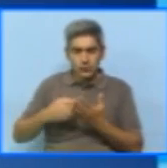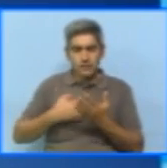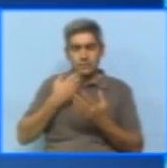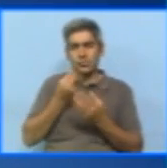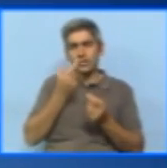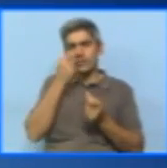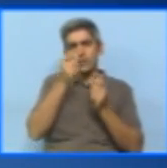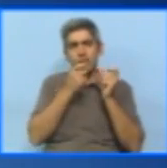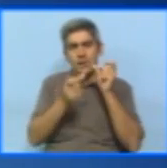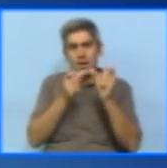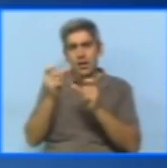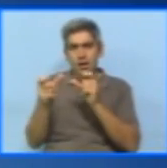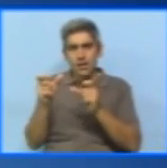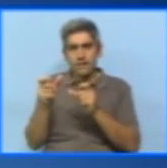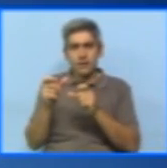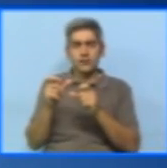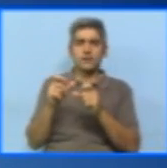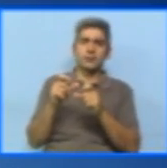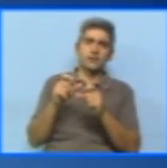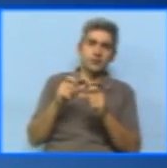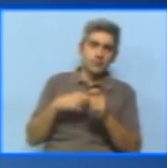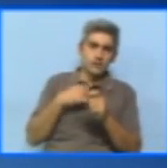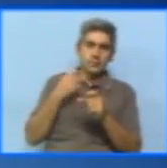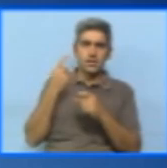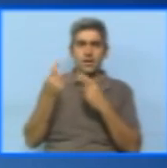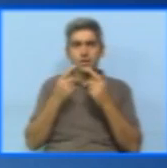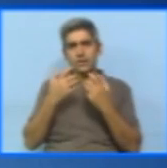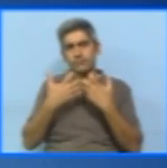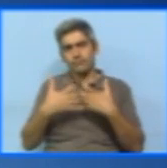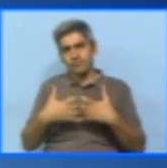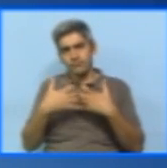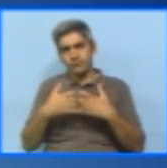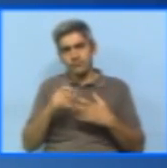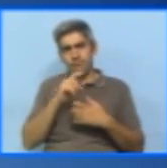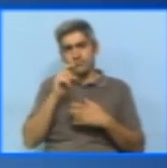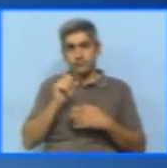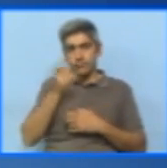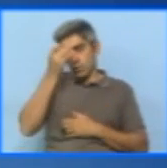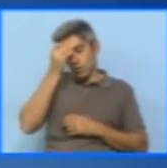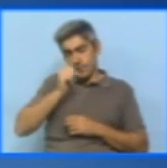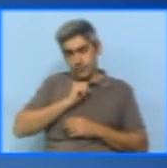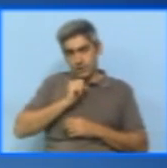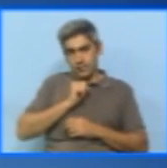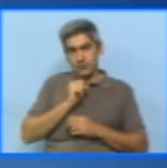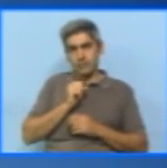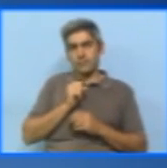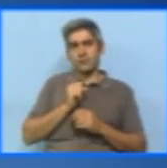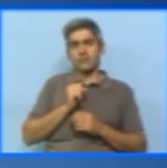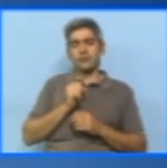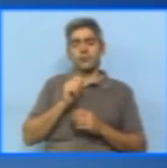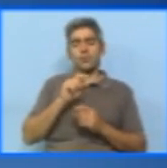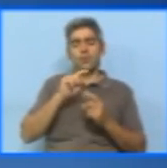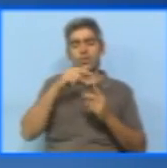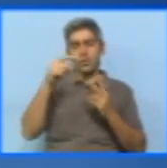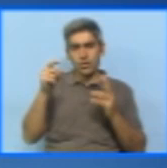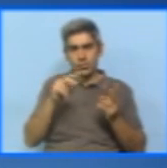de muitas palavras, há algumas reticências de minha parte, de parte de